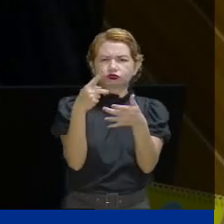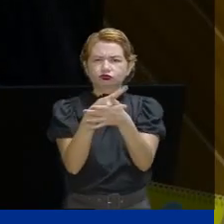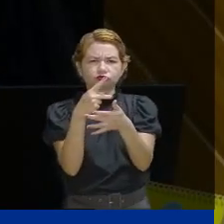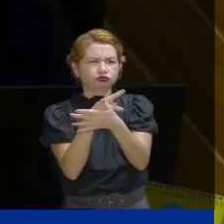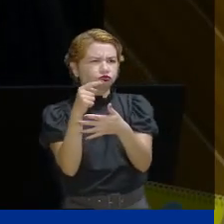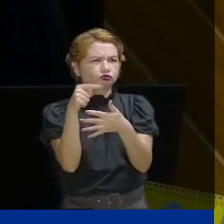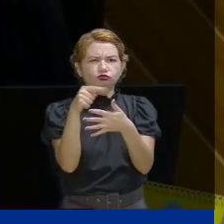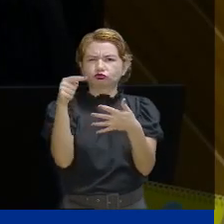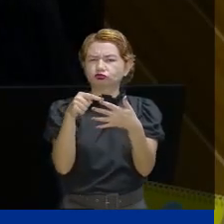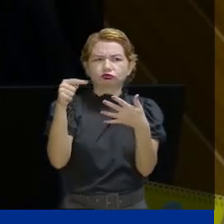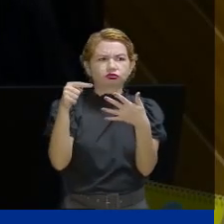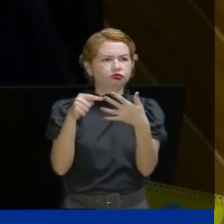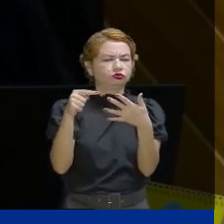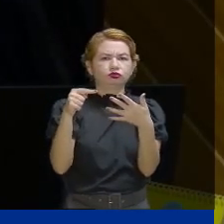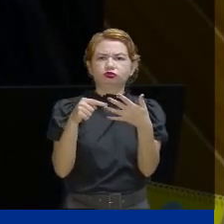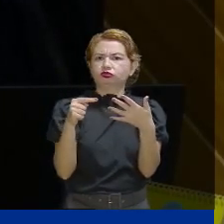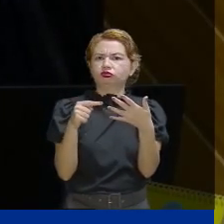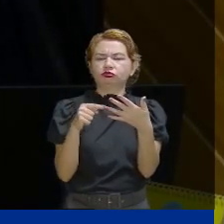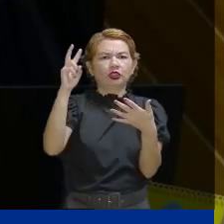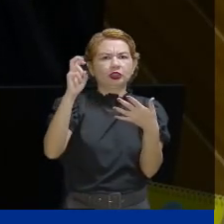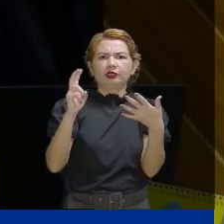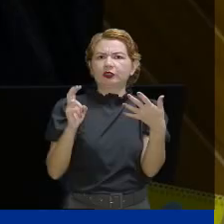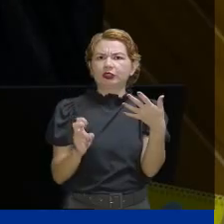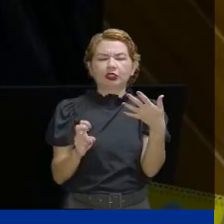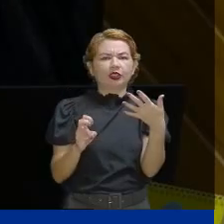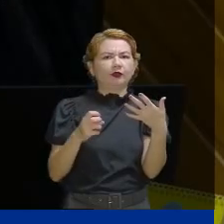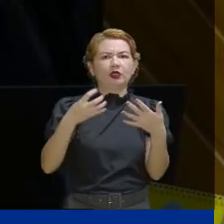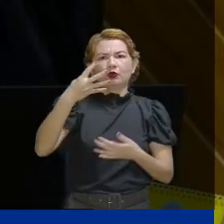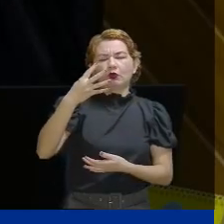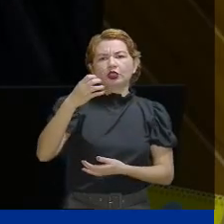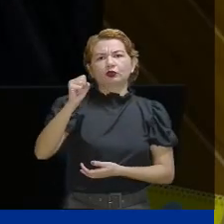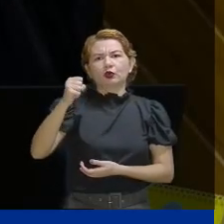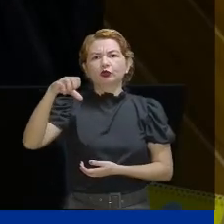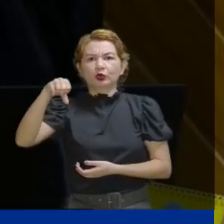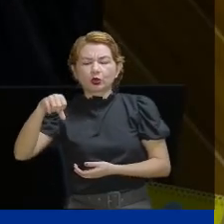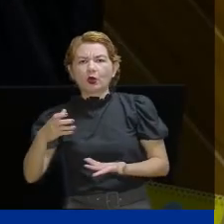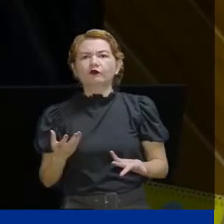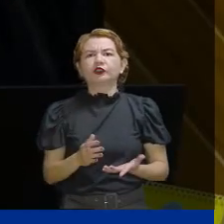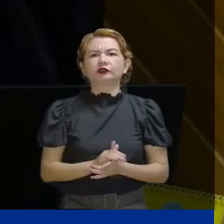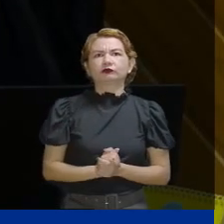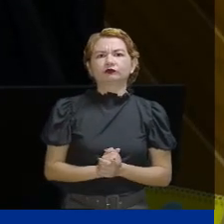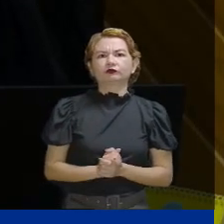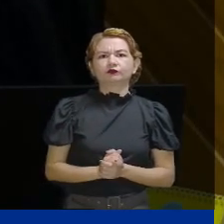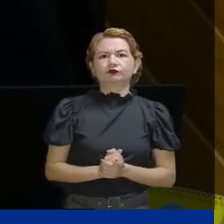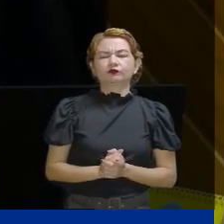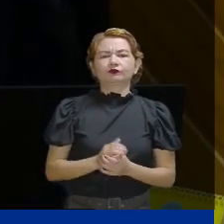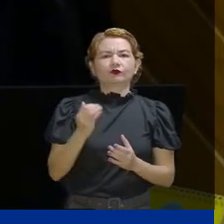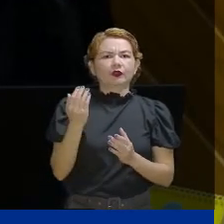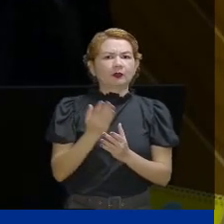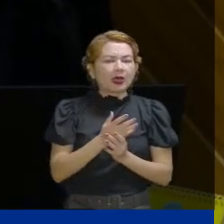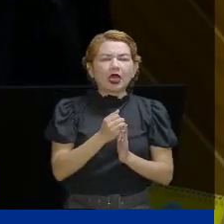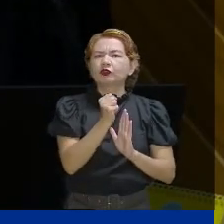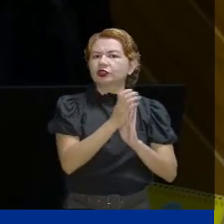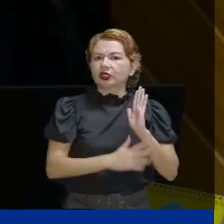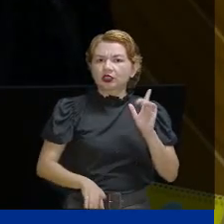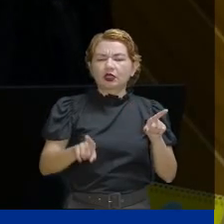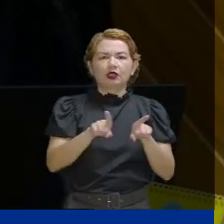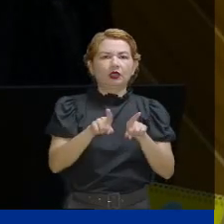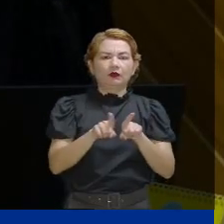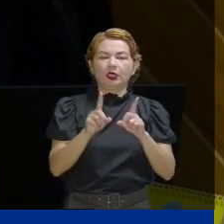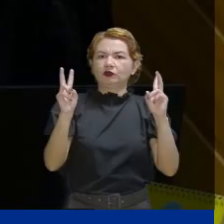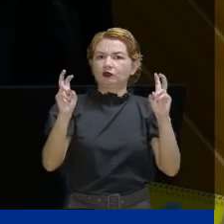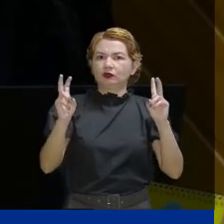erro, nem as matérias lá do 489, que fala que cabe embargos também, né, em cima da matéria